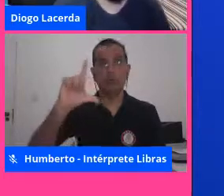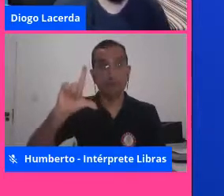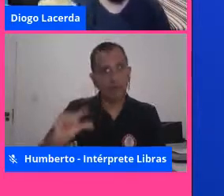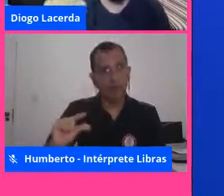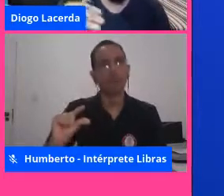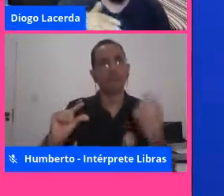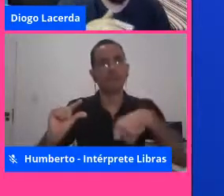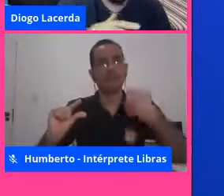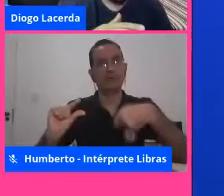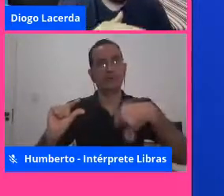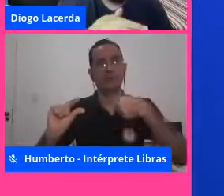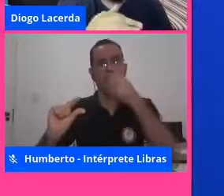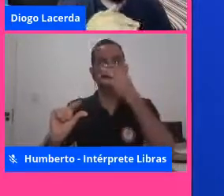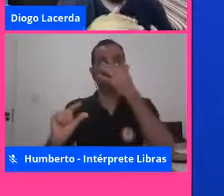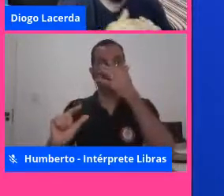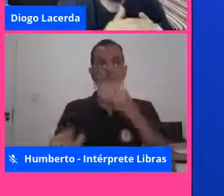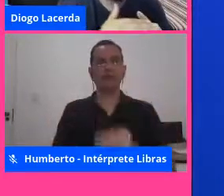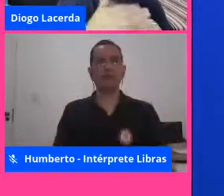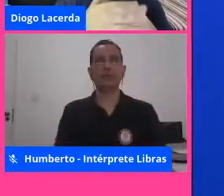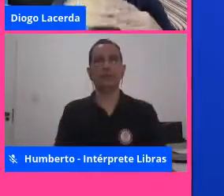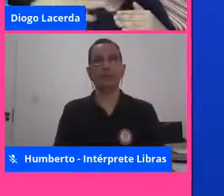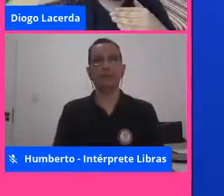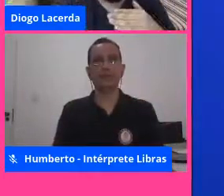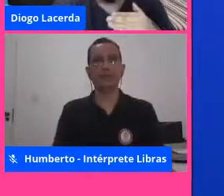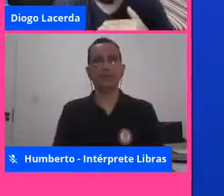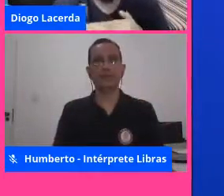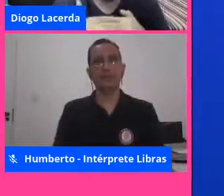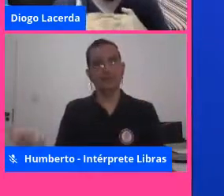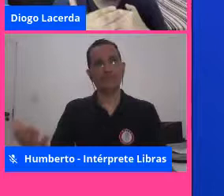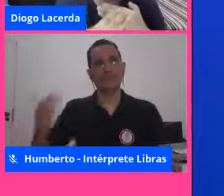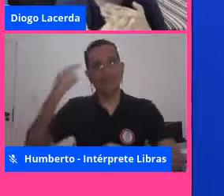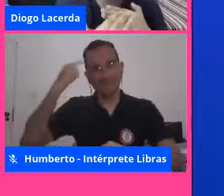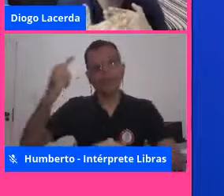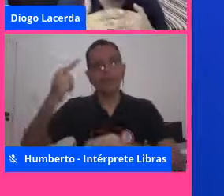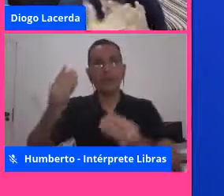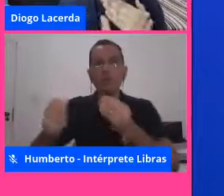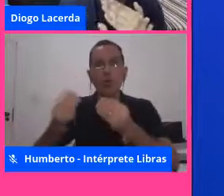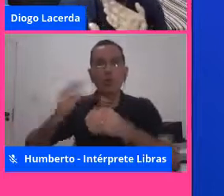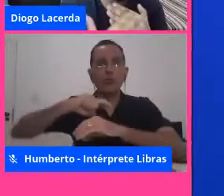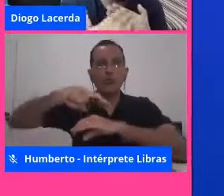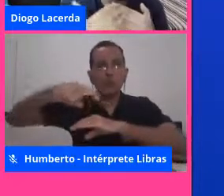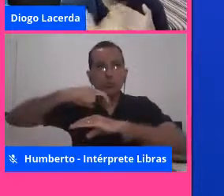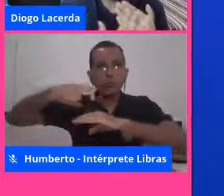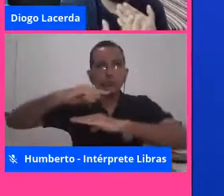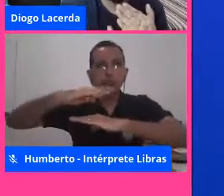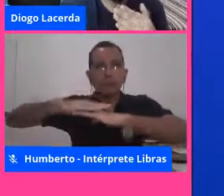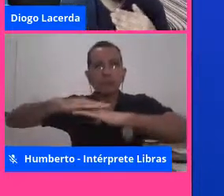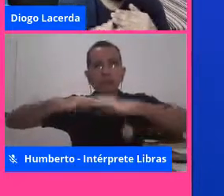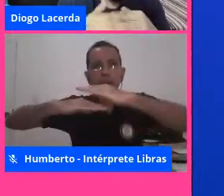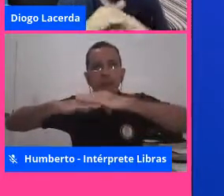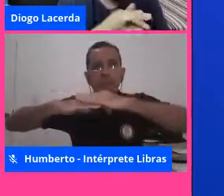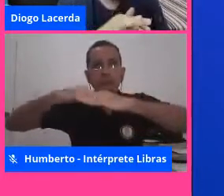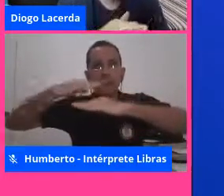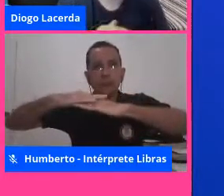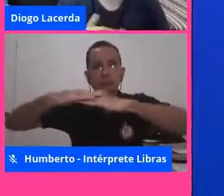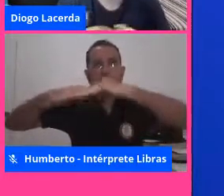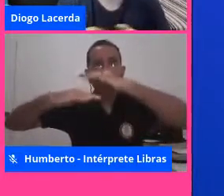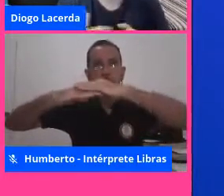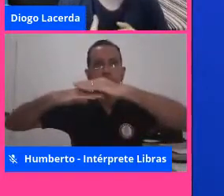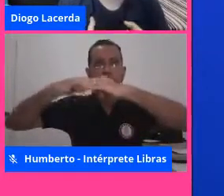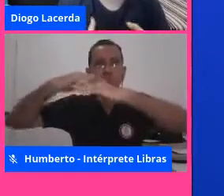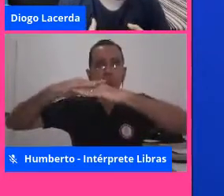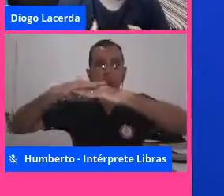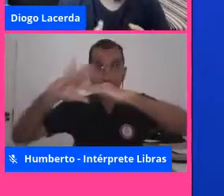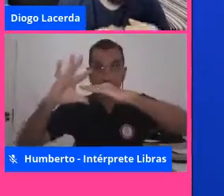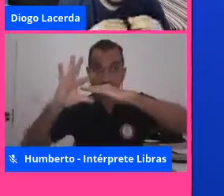vai fazer o desenho de camada por camada, vai fazer a deposição do plástico em camada por camada. Quanto mais